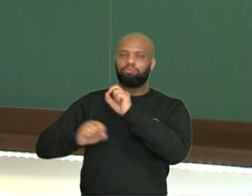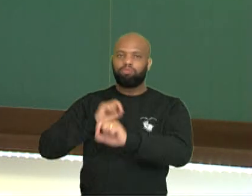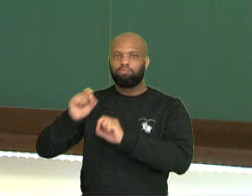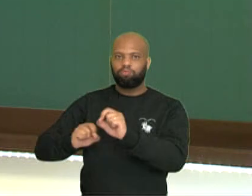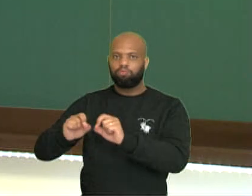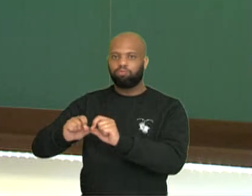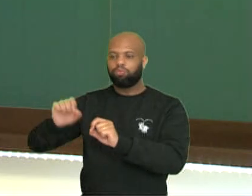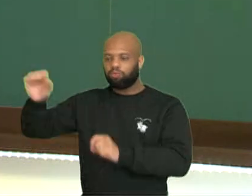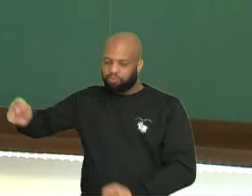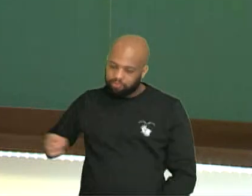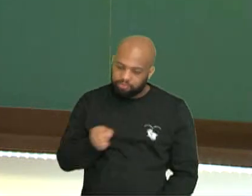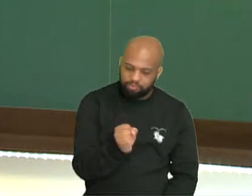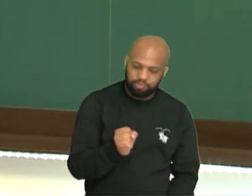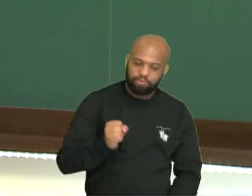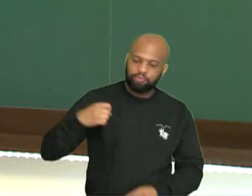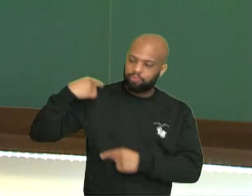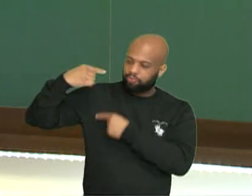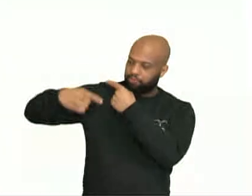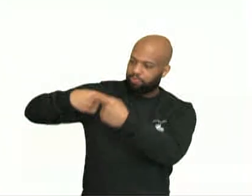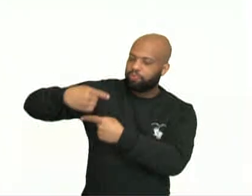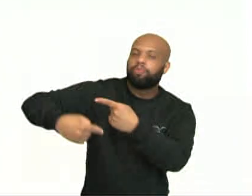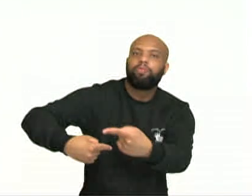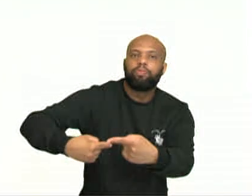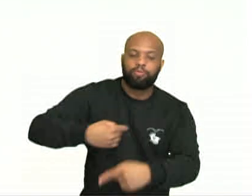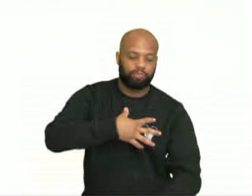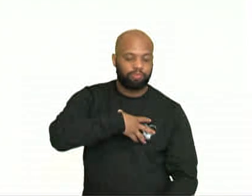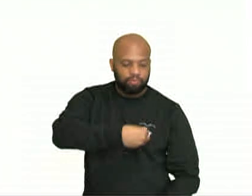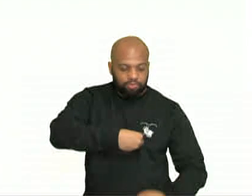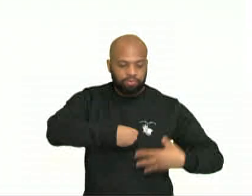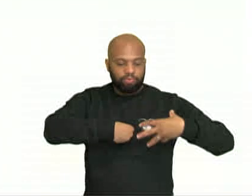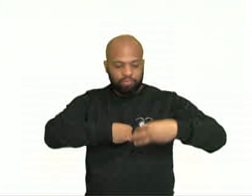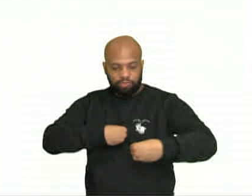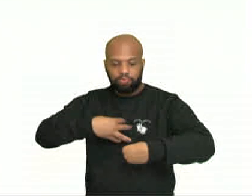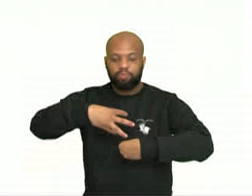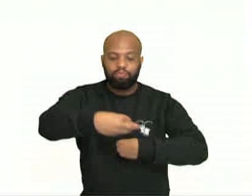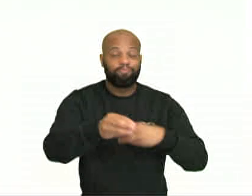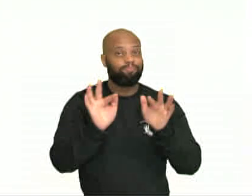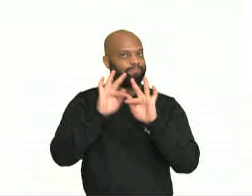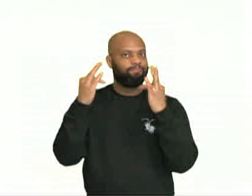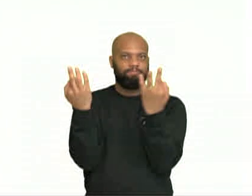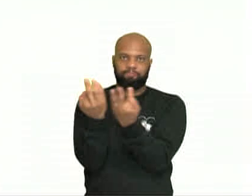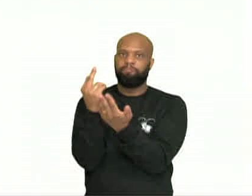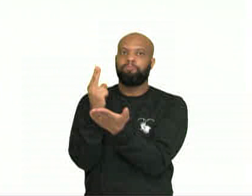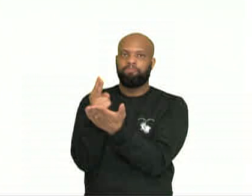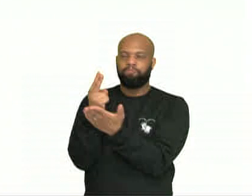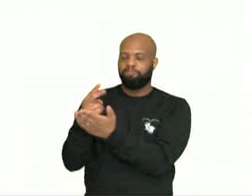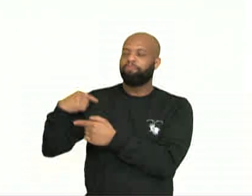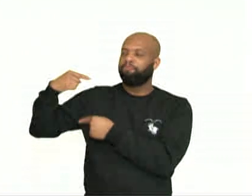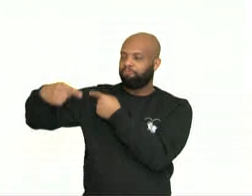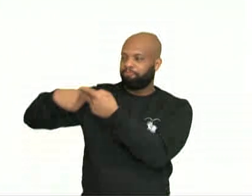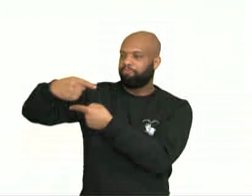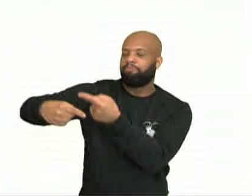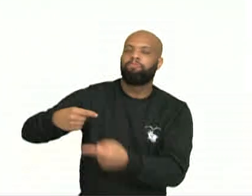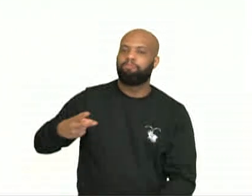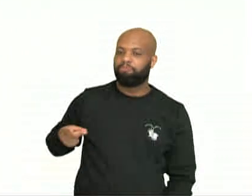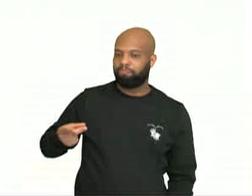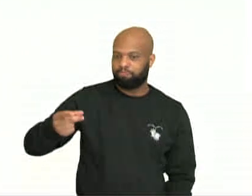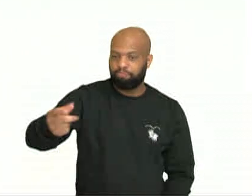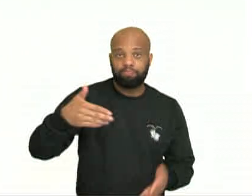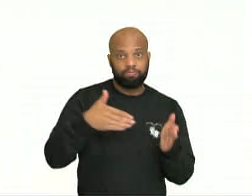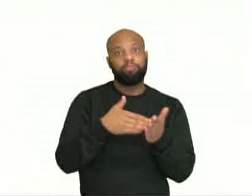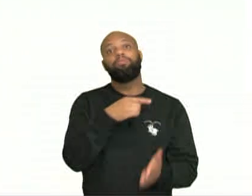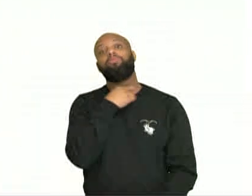maneira hereditária. Então, através da família, ele recebe esta função vitalícia, que vai ficar até a